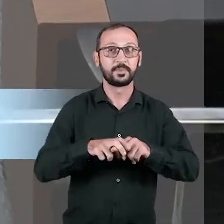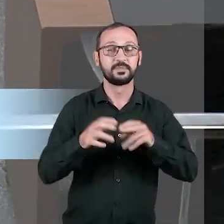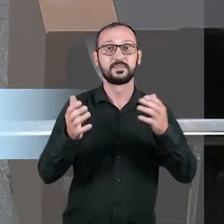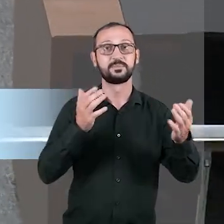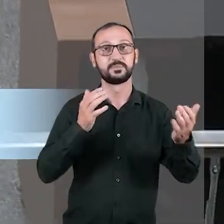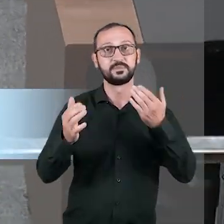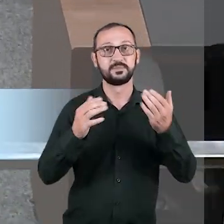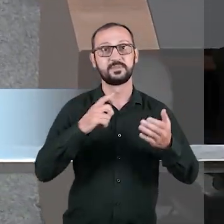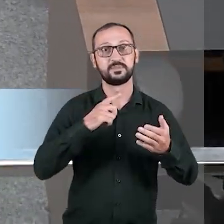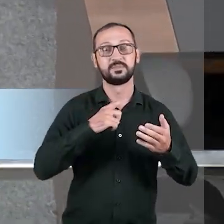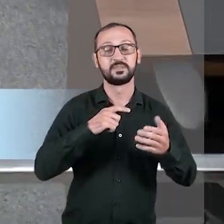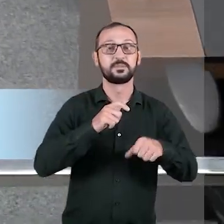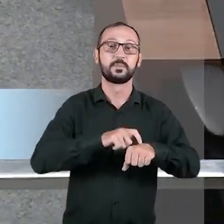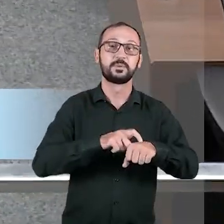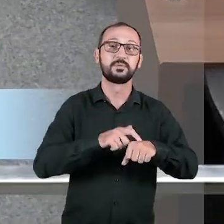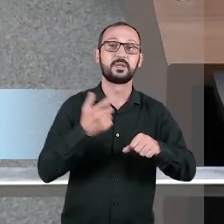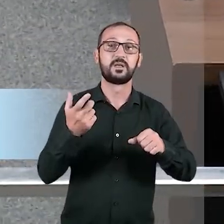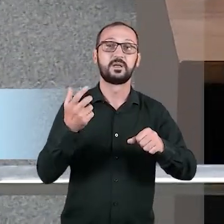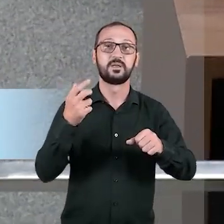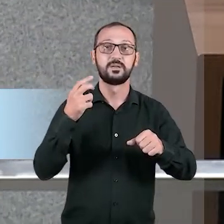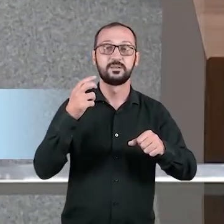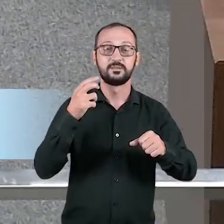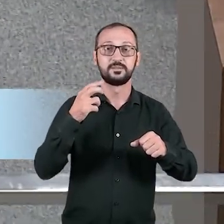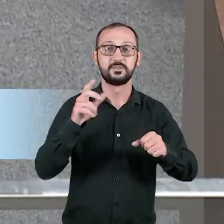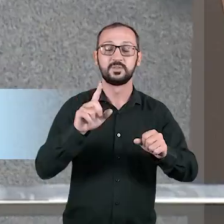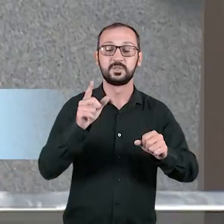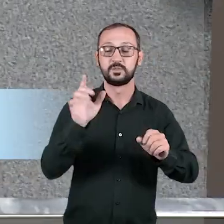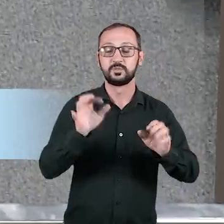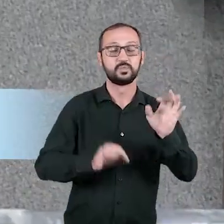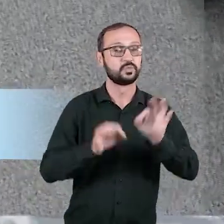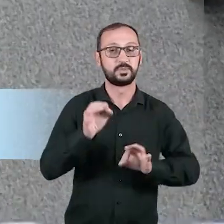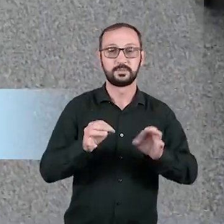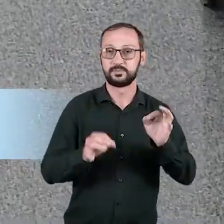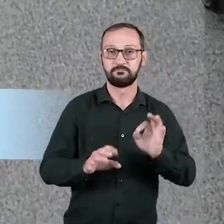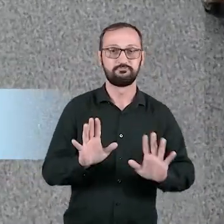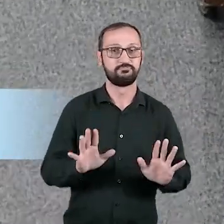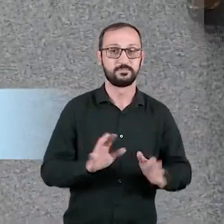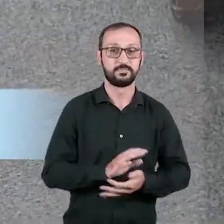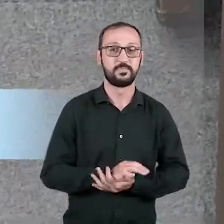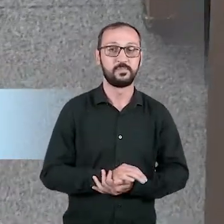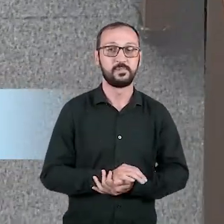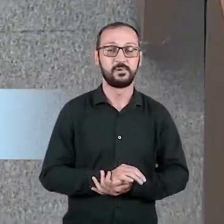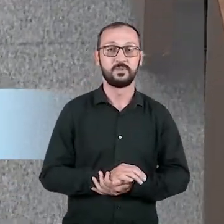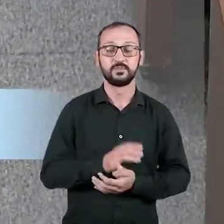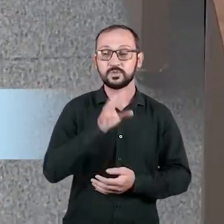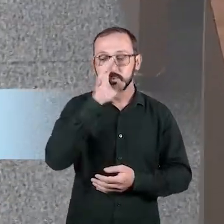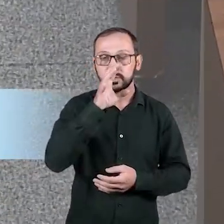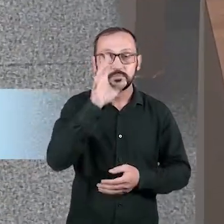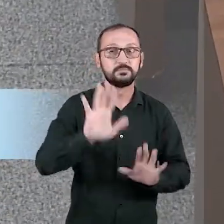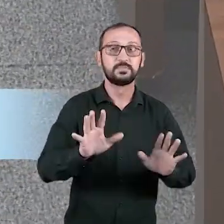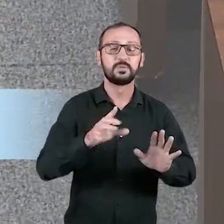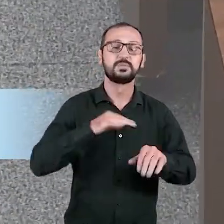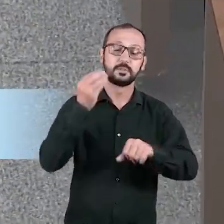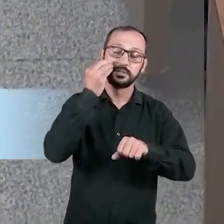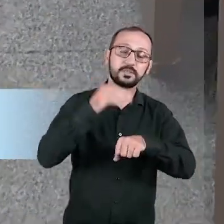que na psicologia a gente tem essa questão da escuta, né? E do não julgamento. Então, a gente não julga, a gente ouve,